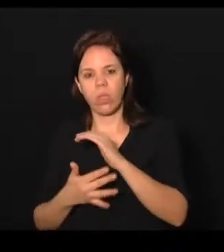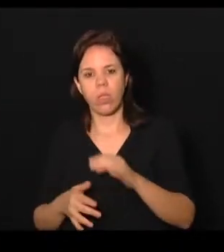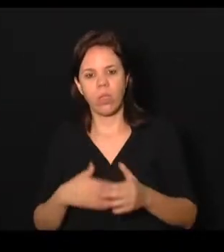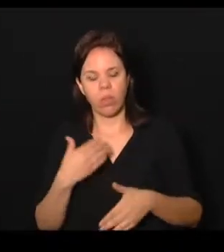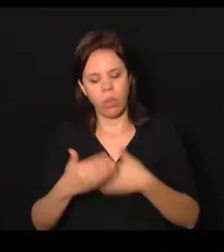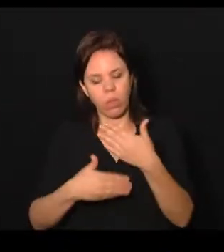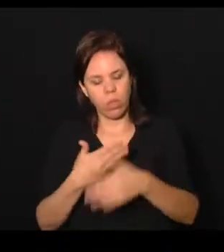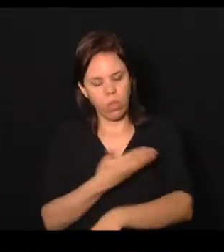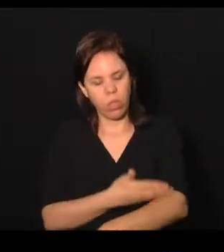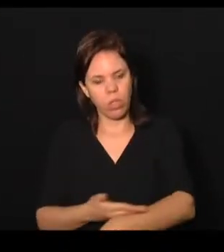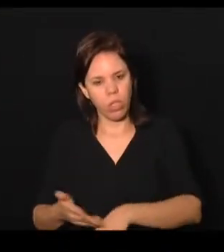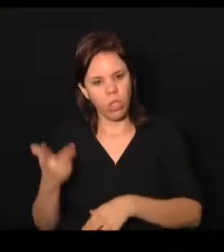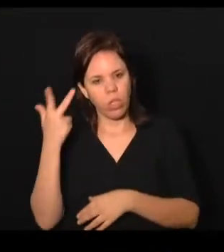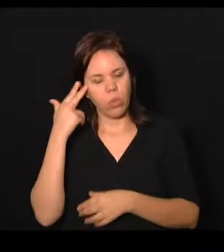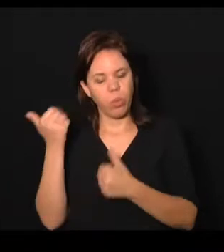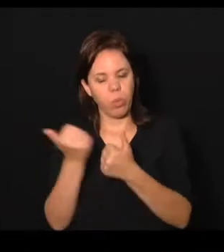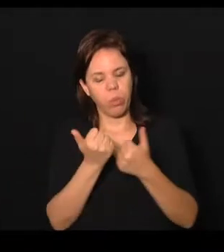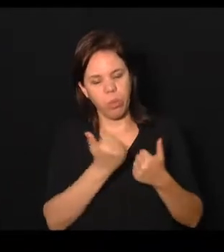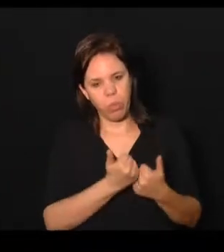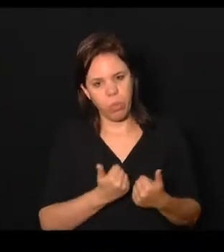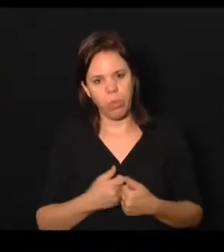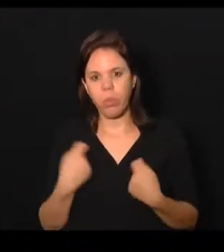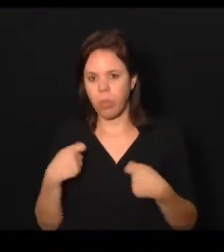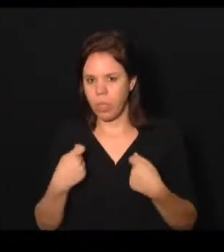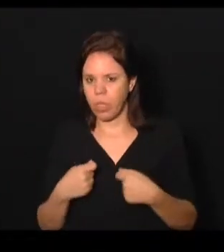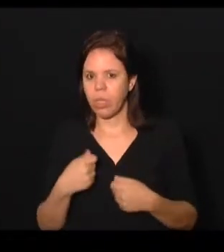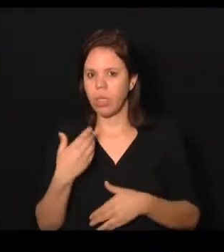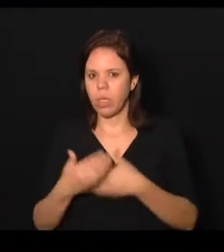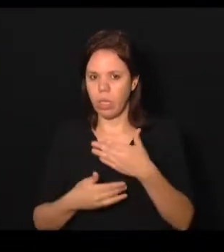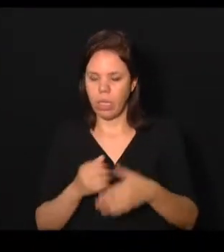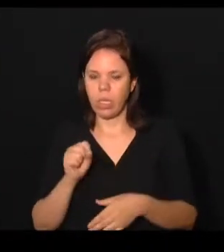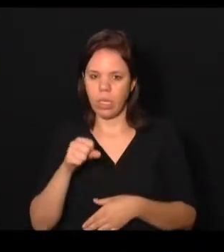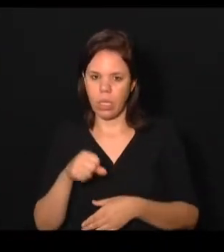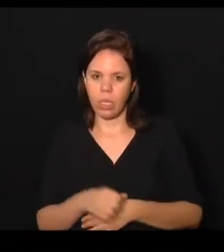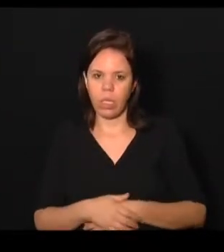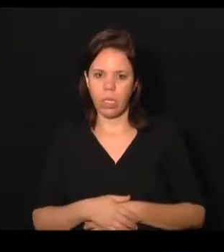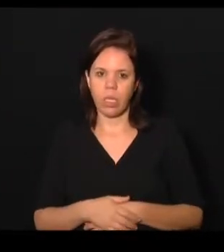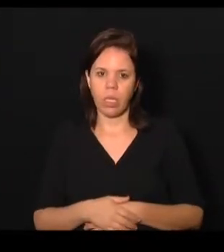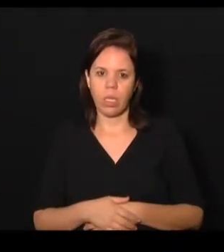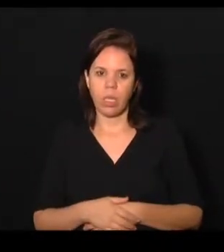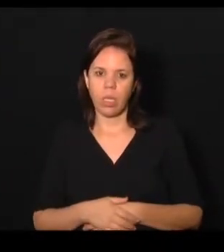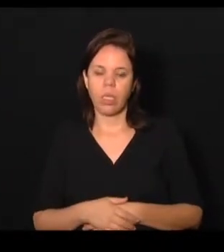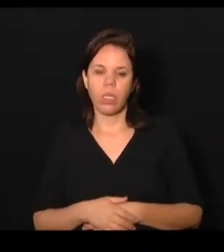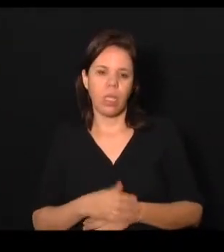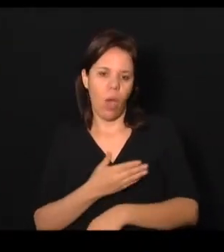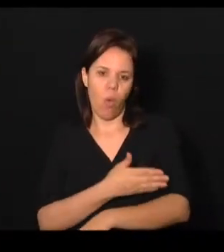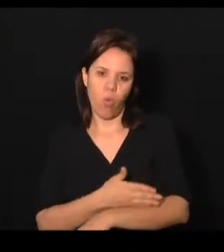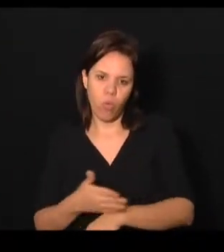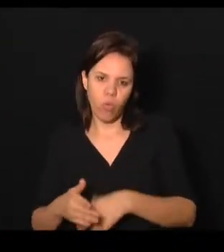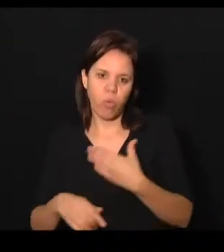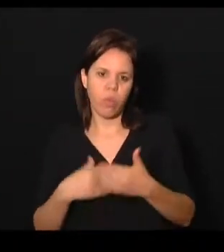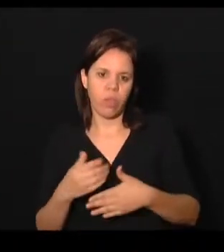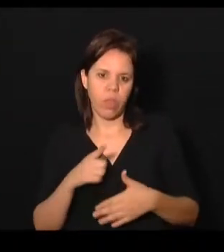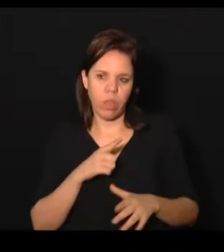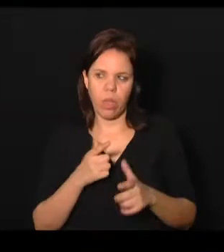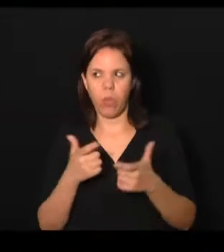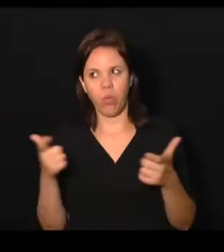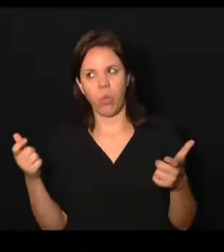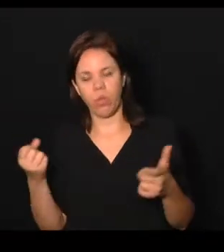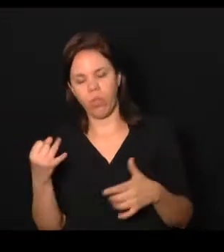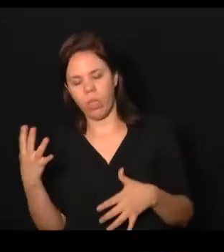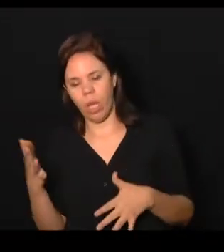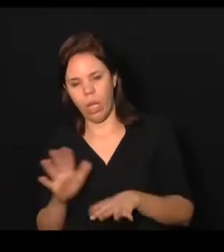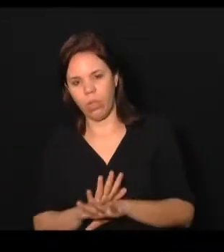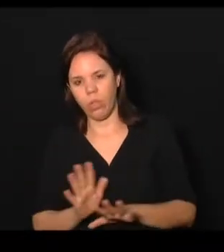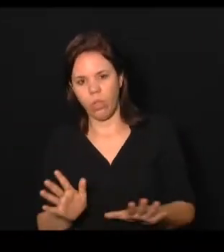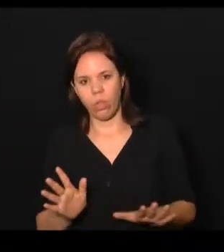a doação, a reposição, precisa ser direcionado sim, porque aí são processos habituais, a gente não está falando de contingenciamento. Tá?